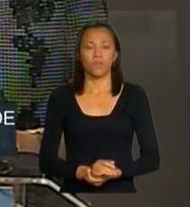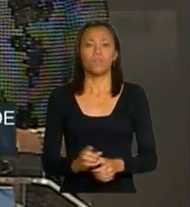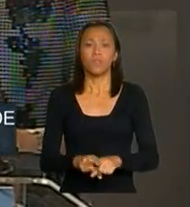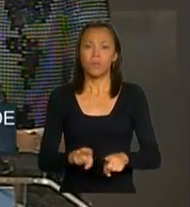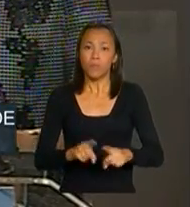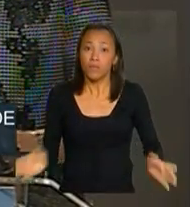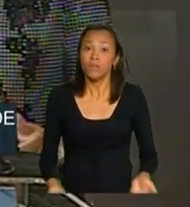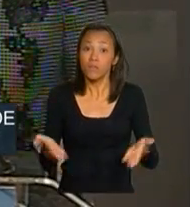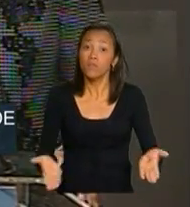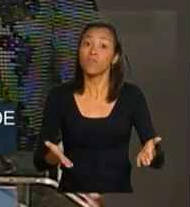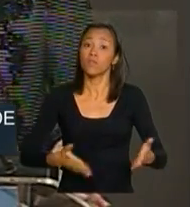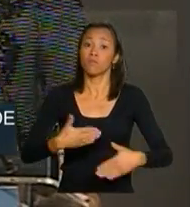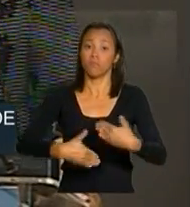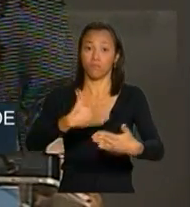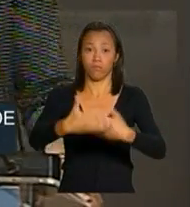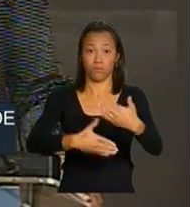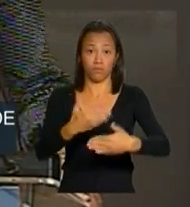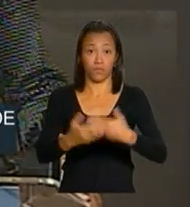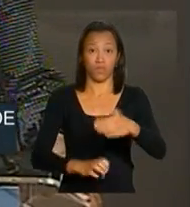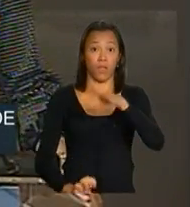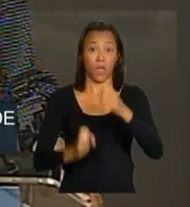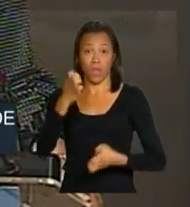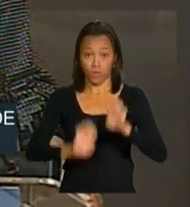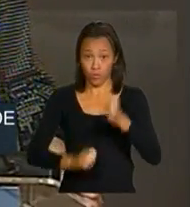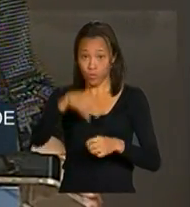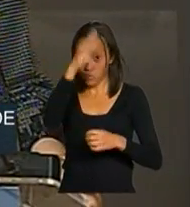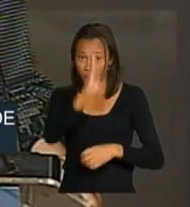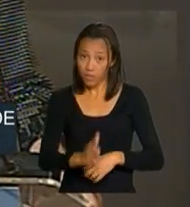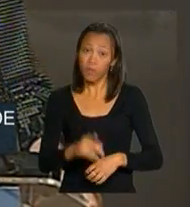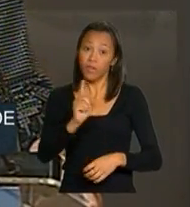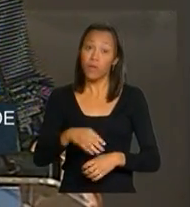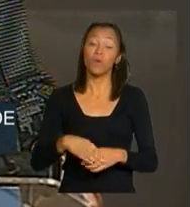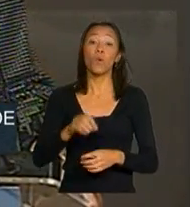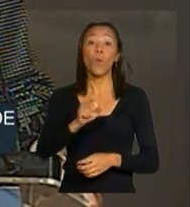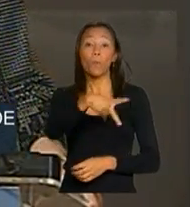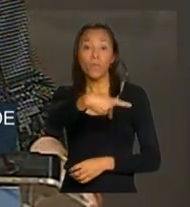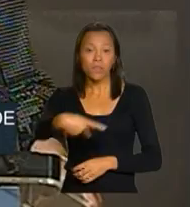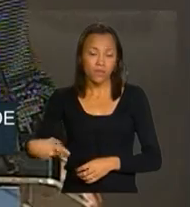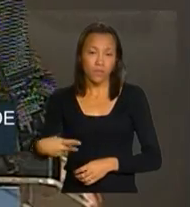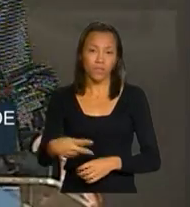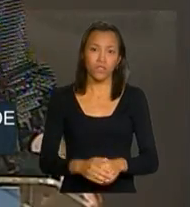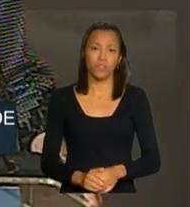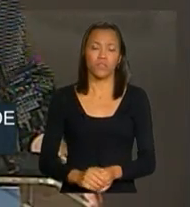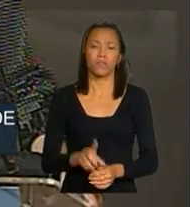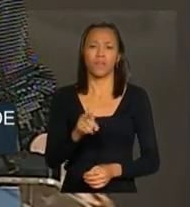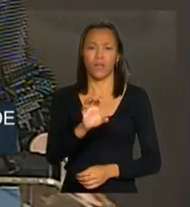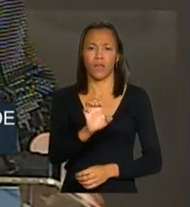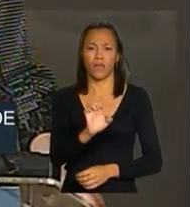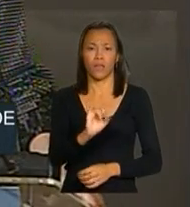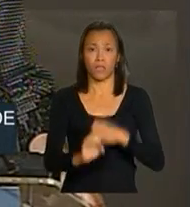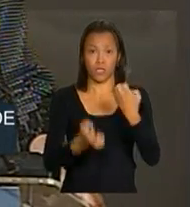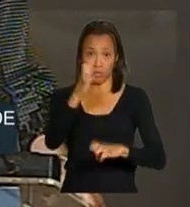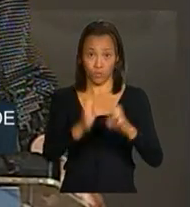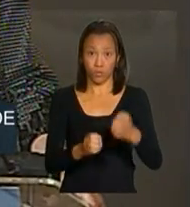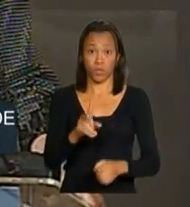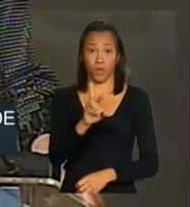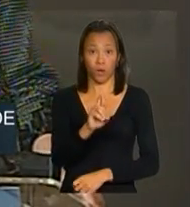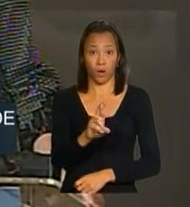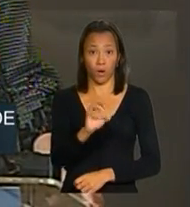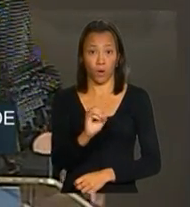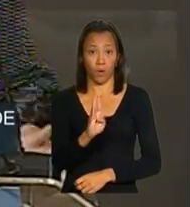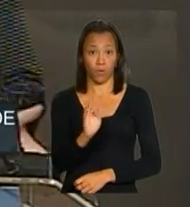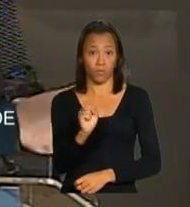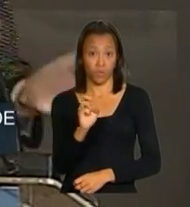promover a indústria brasileira, que é o nosso presidente da Confederação Nacional da Indústria, Robson Andrade.